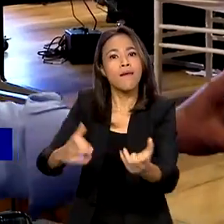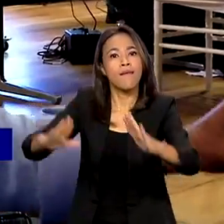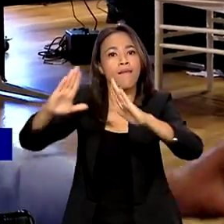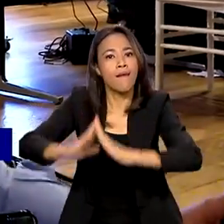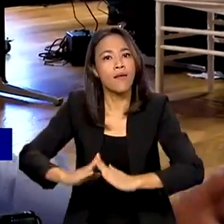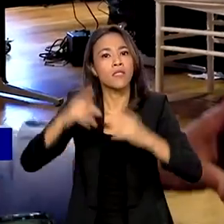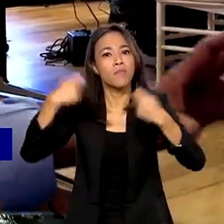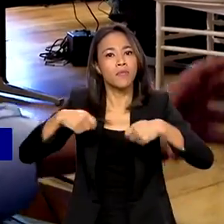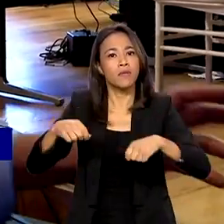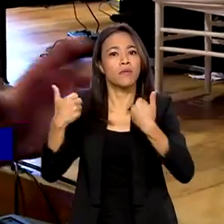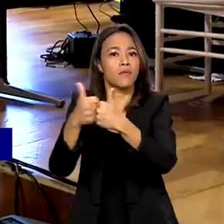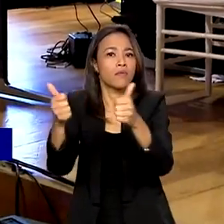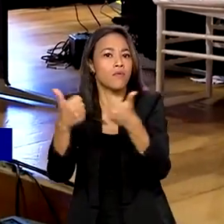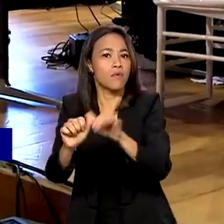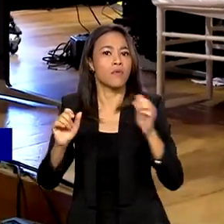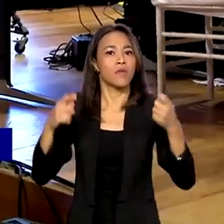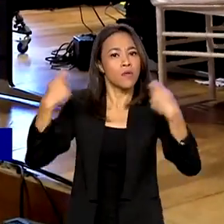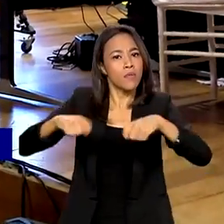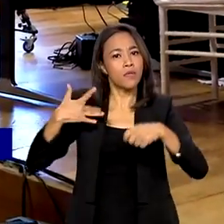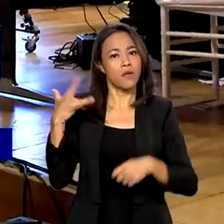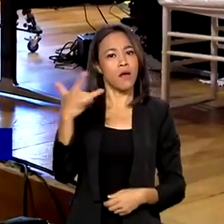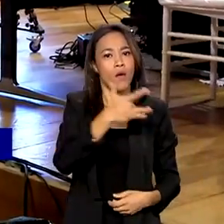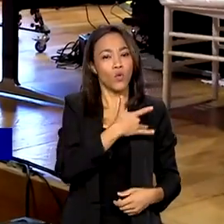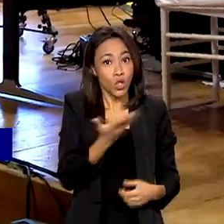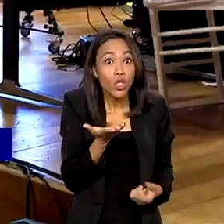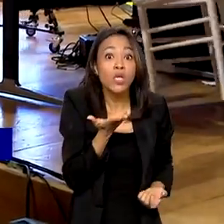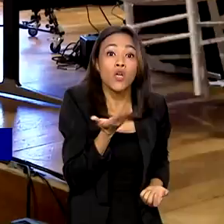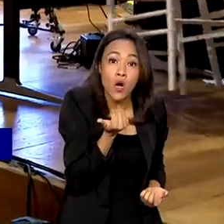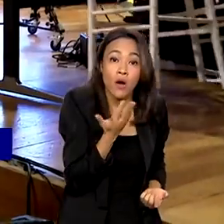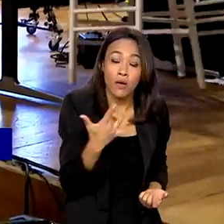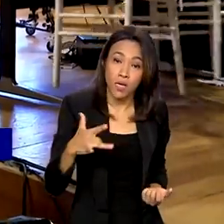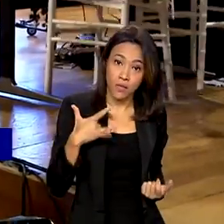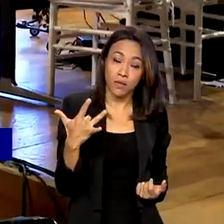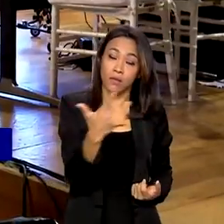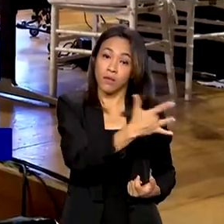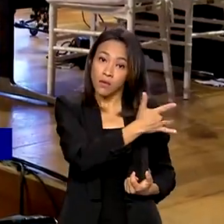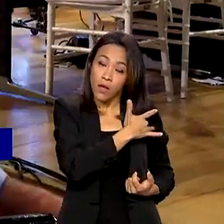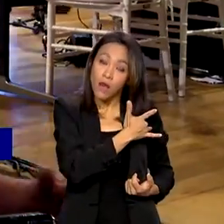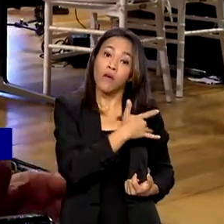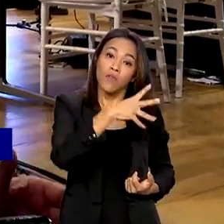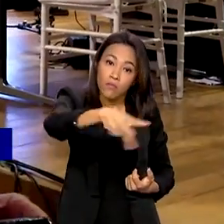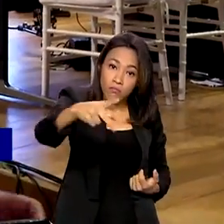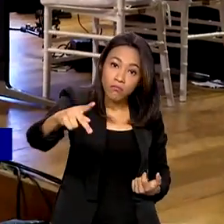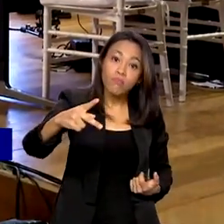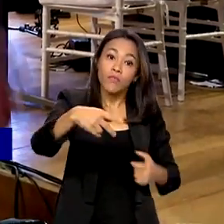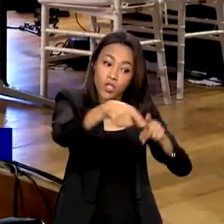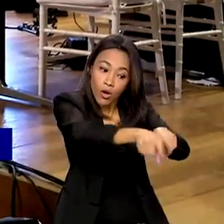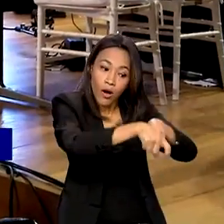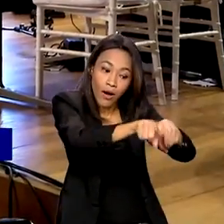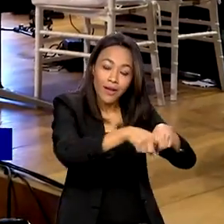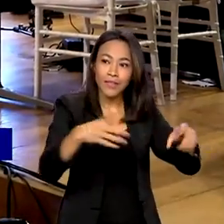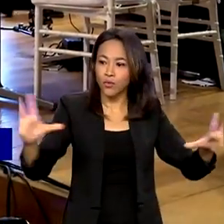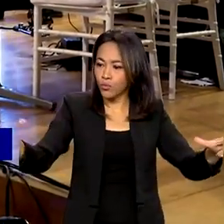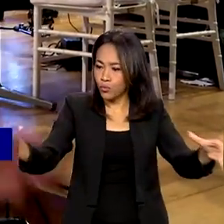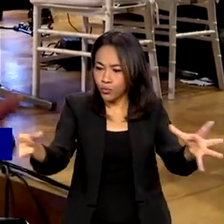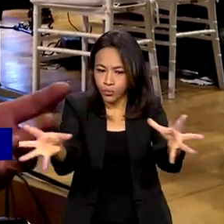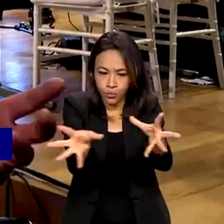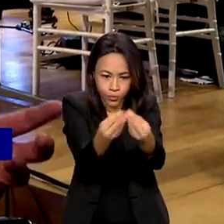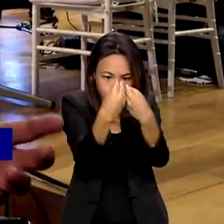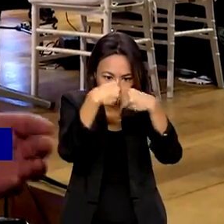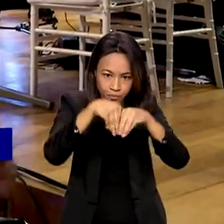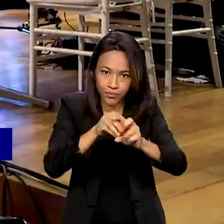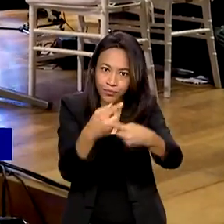de transporte público, saúde e comida saudável produzida pelos camponeses, é uma síntese